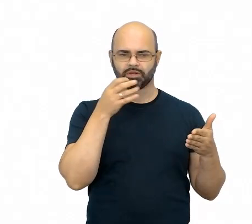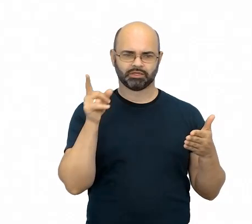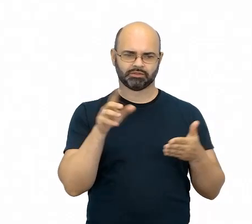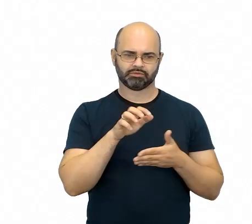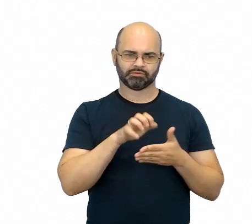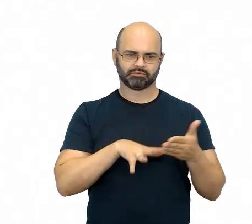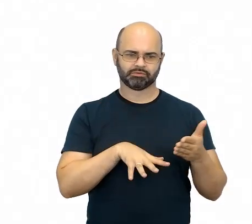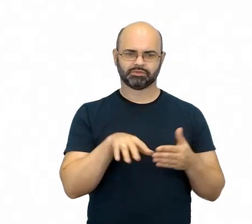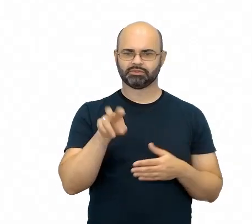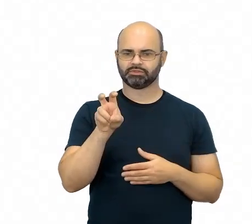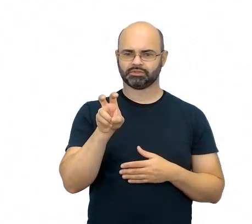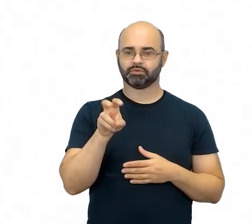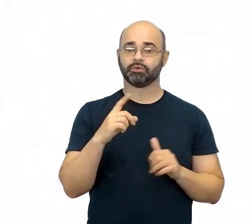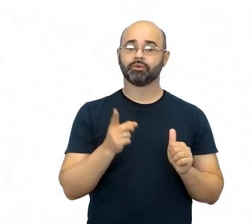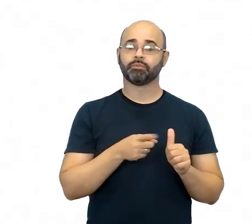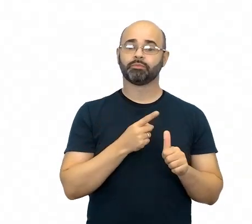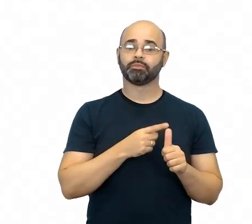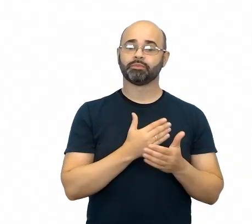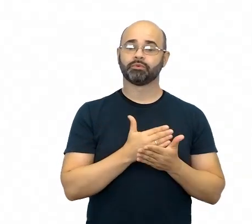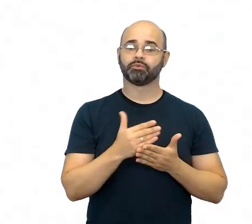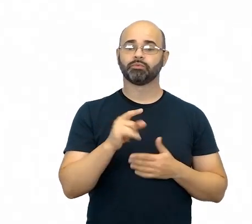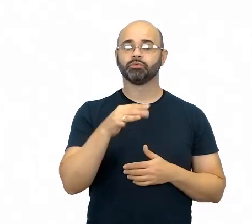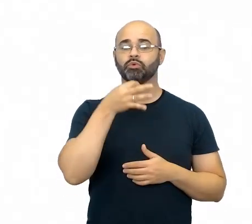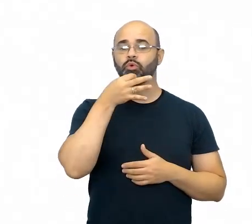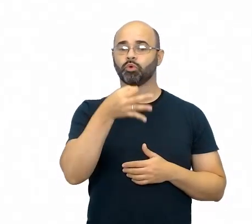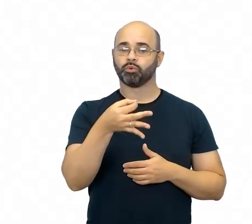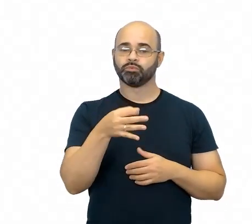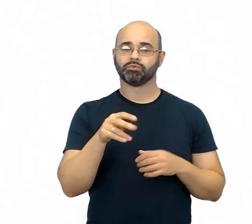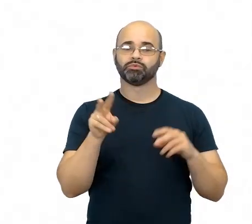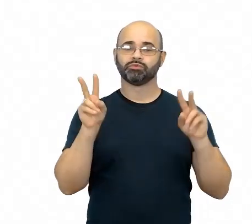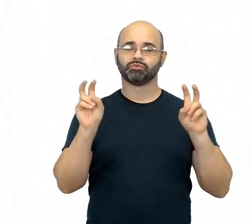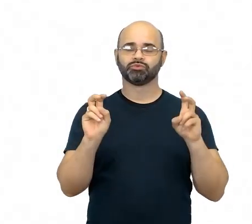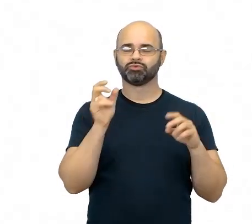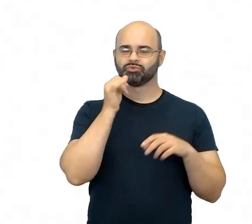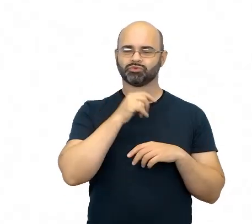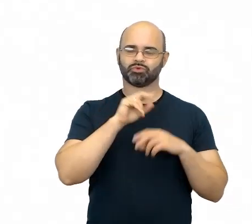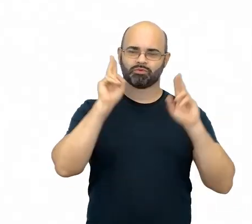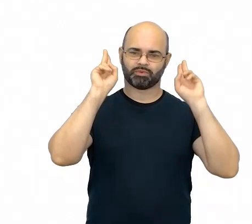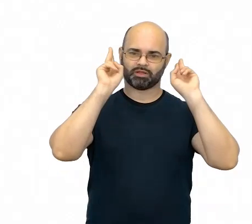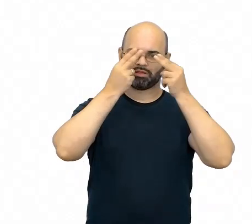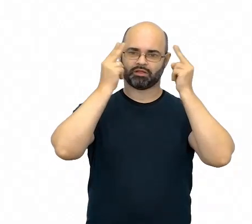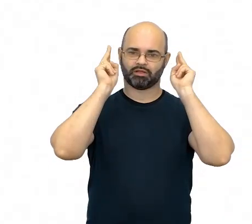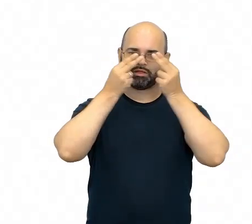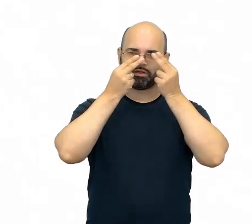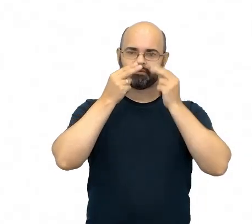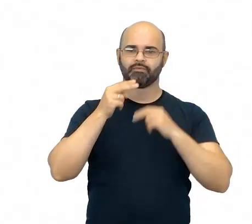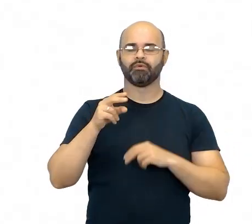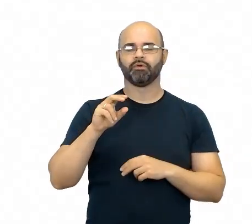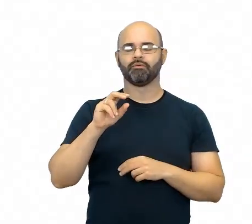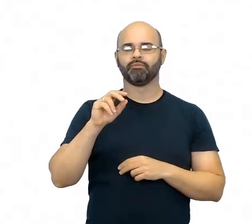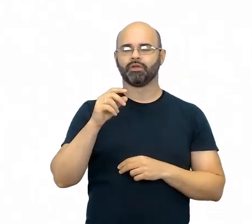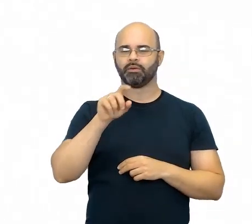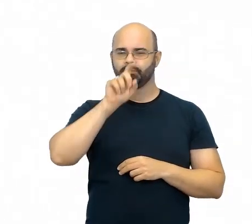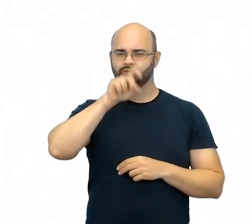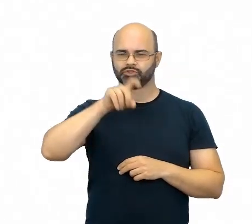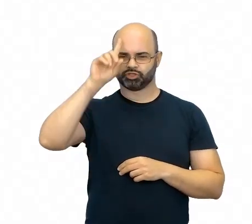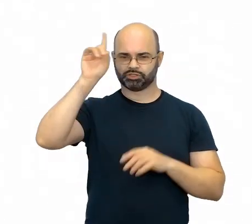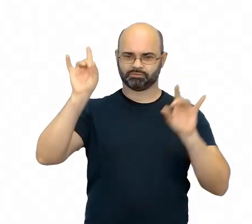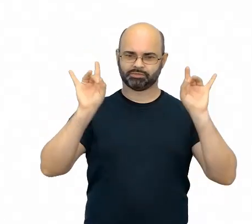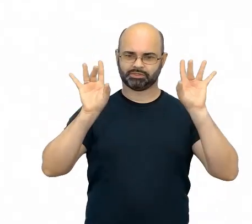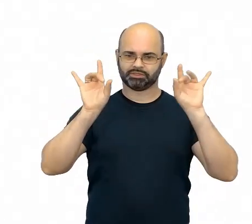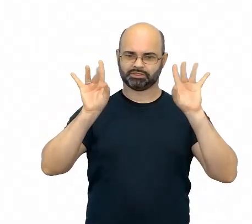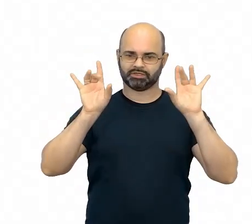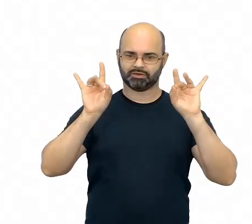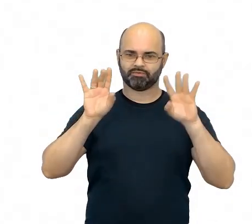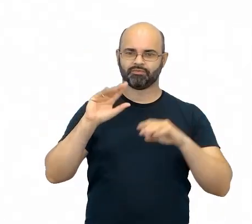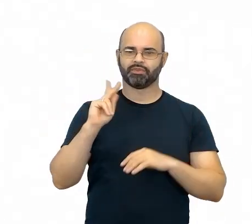Na primeira, eles vão opinar sobre o Halloween ser comemorado no Brasil. Na 2, que é um assunto aí, né,